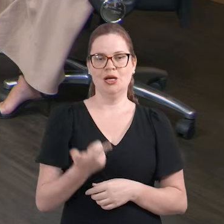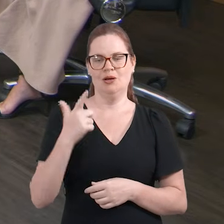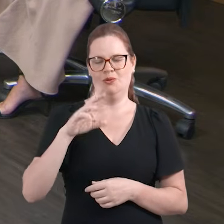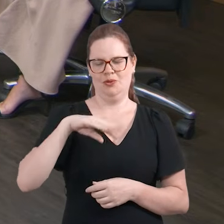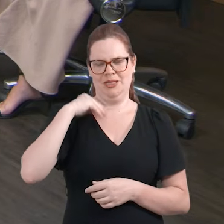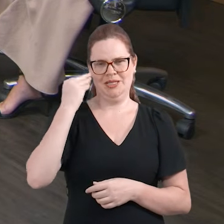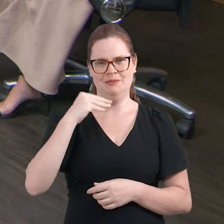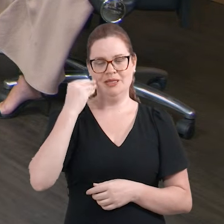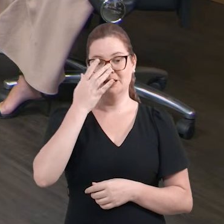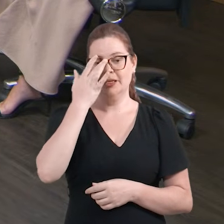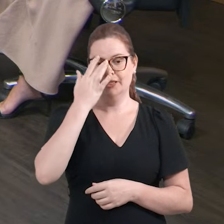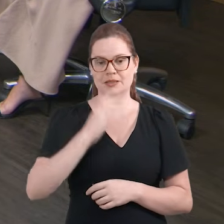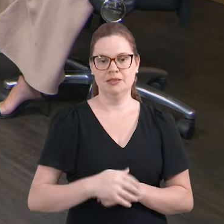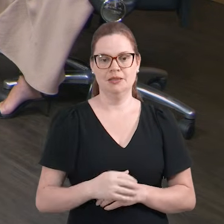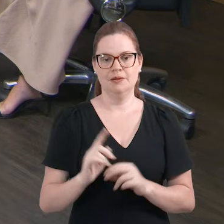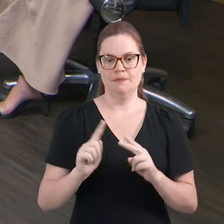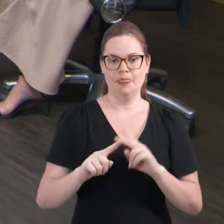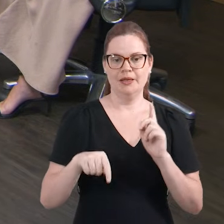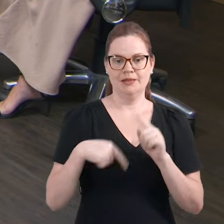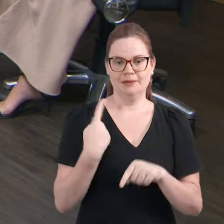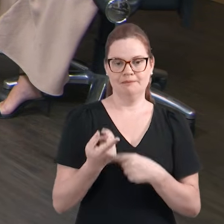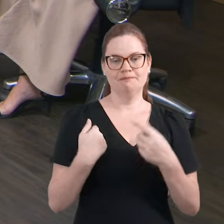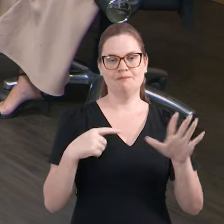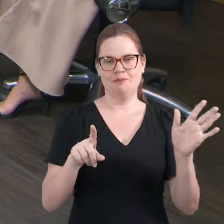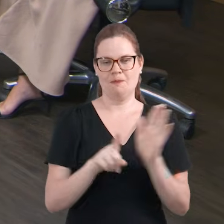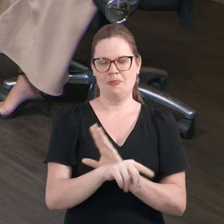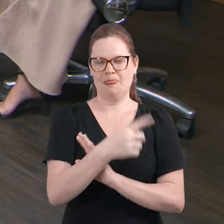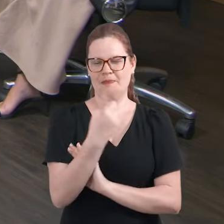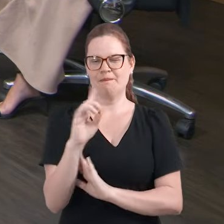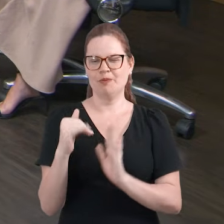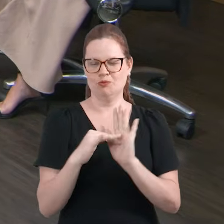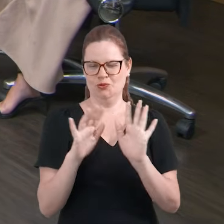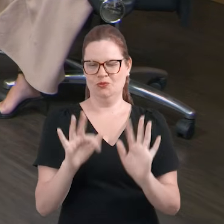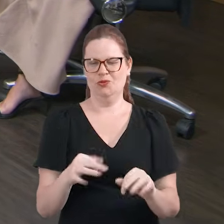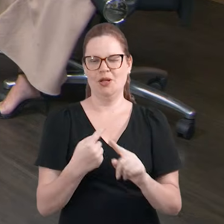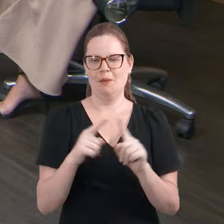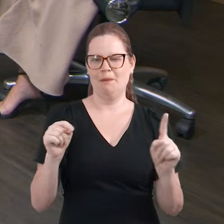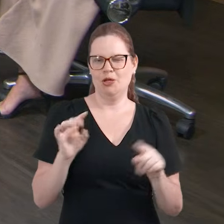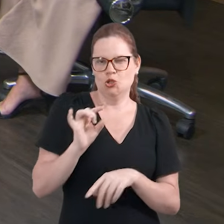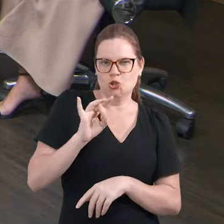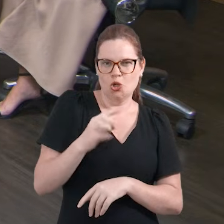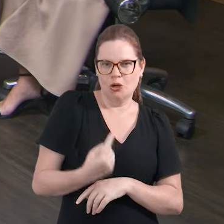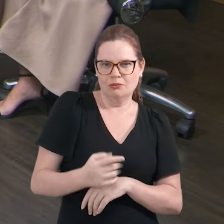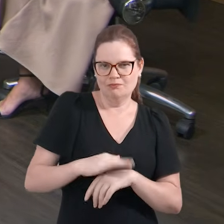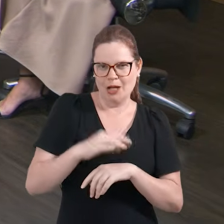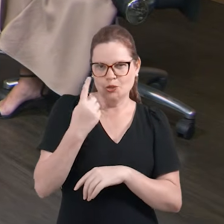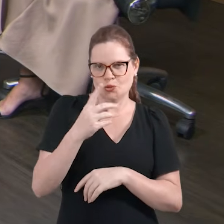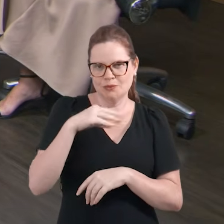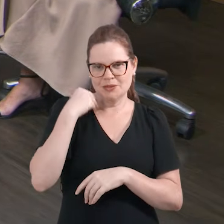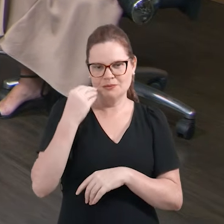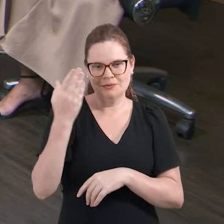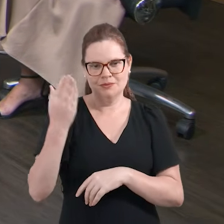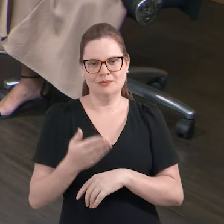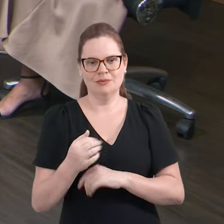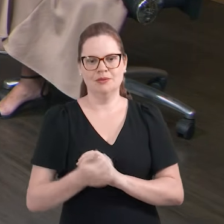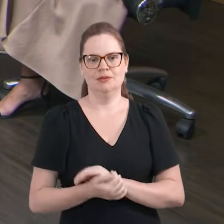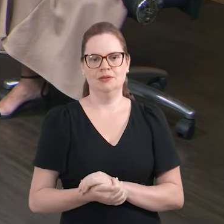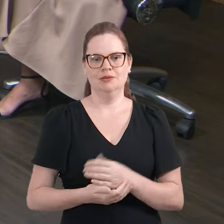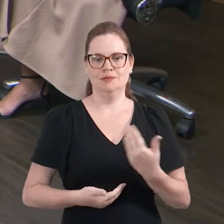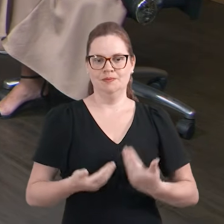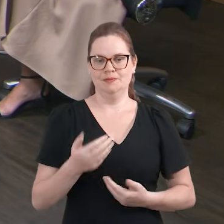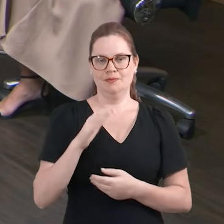mais uma experiência e depois eu vou fazer uma pergunta aqui no final, mas a gente pode ouvir só mais uma experiência aqui do irmão, que